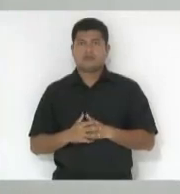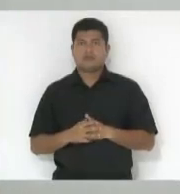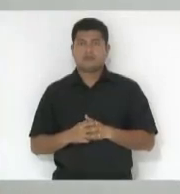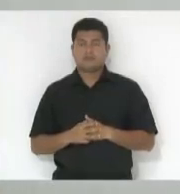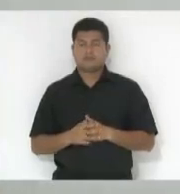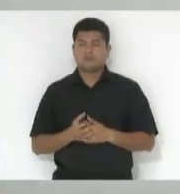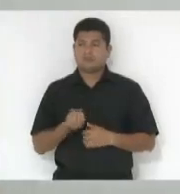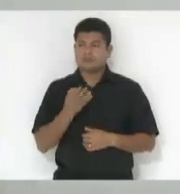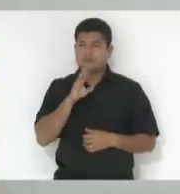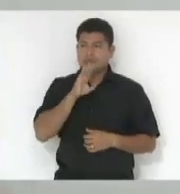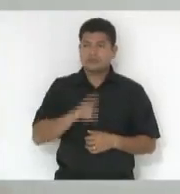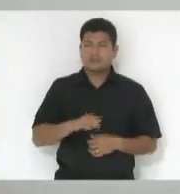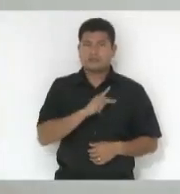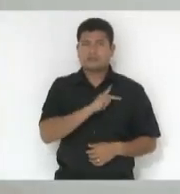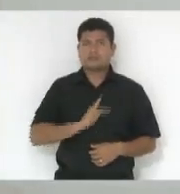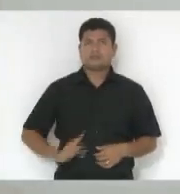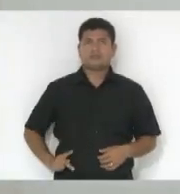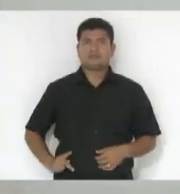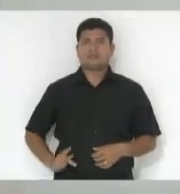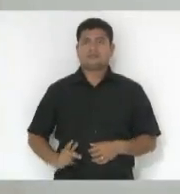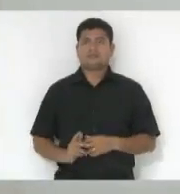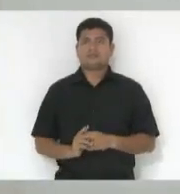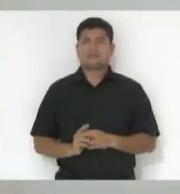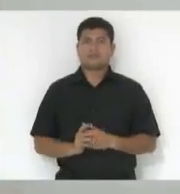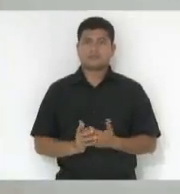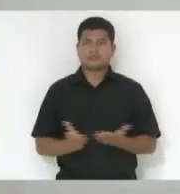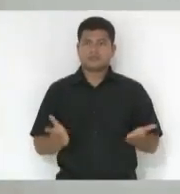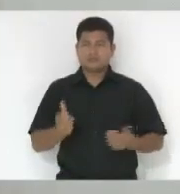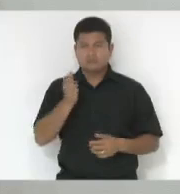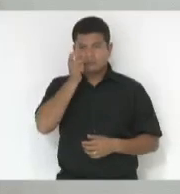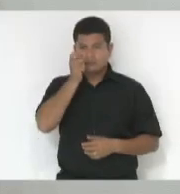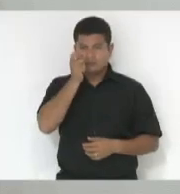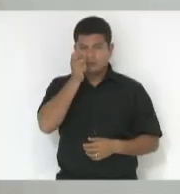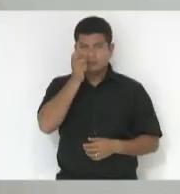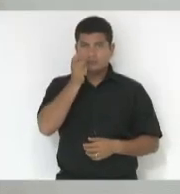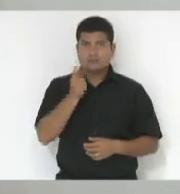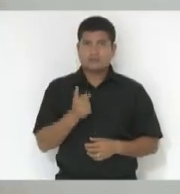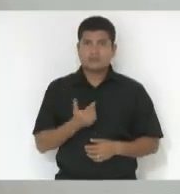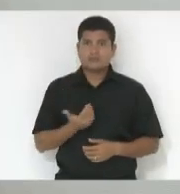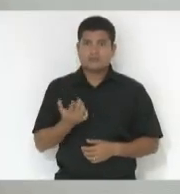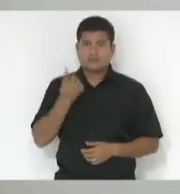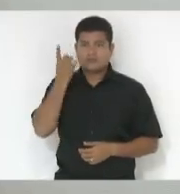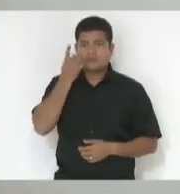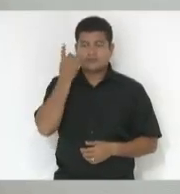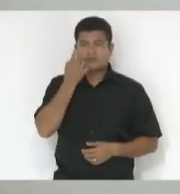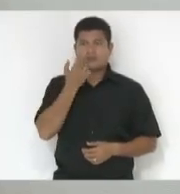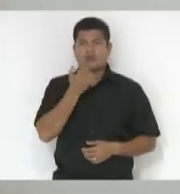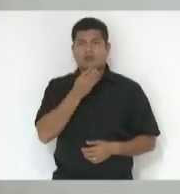Boa tarde, senhor presidente. Boa tarde a todos que nos acompanham, nobres companheiros deputados.